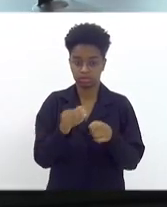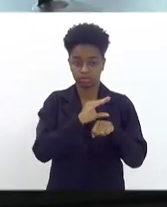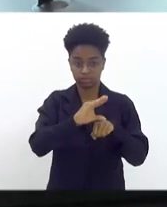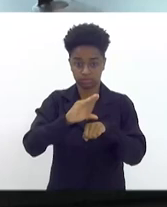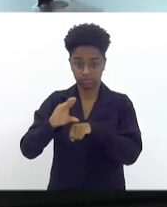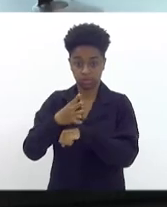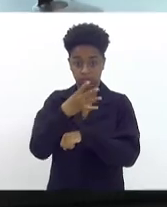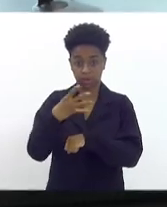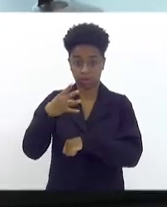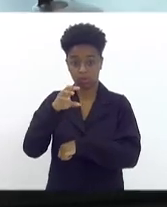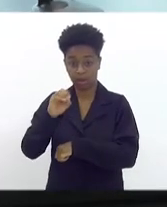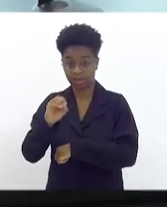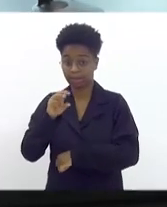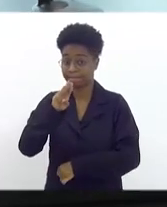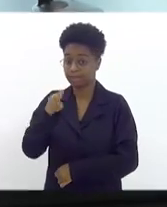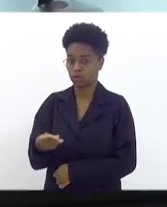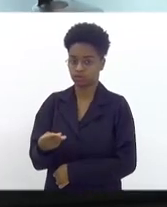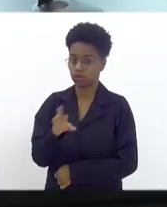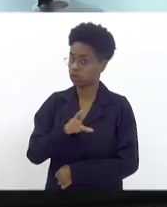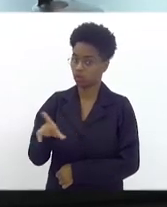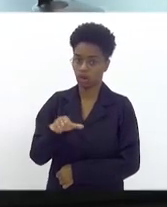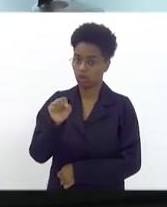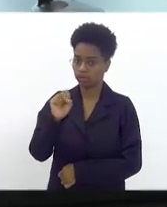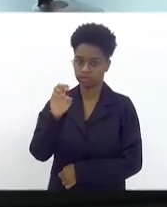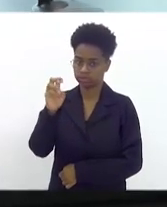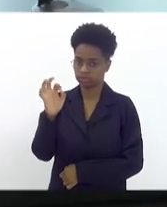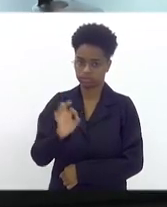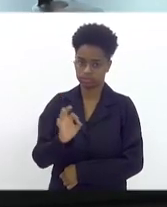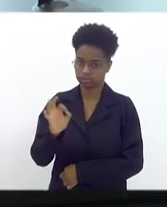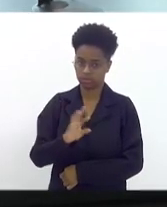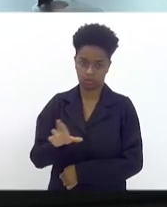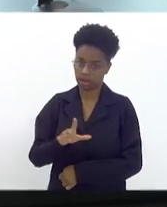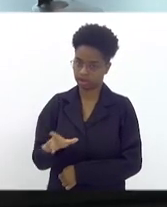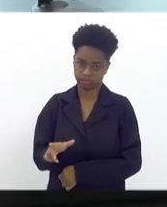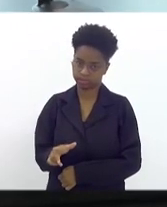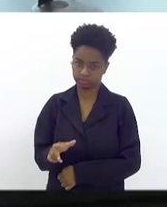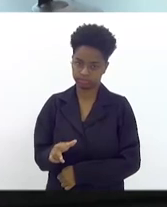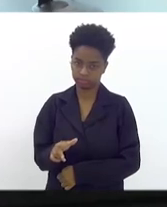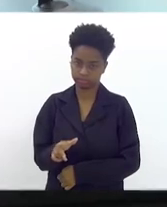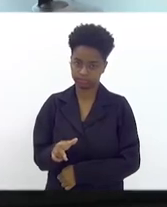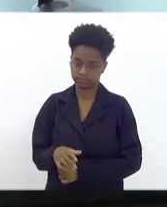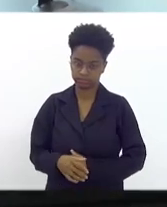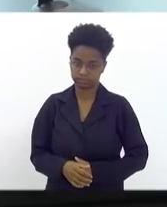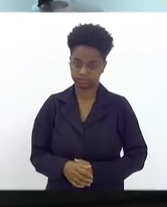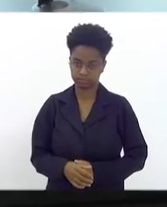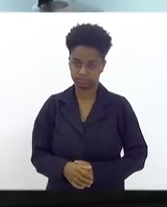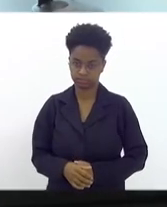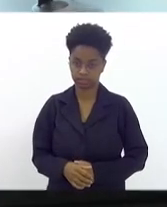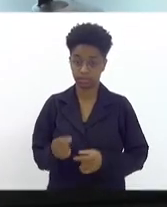440 milhões. Distribuídos não é 85%. De 1 bilhão no ano